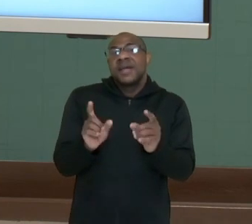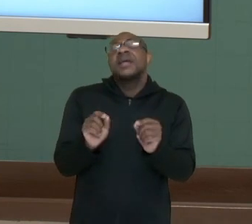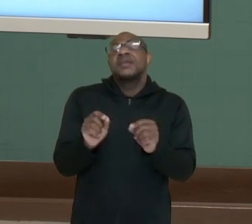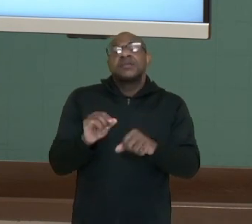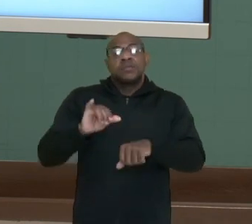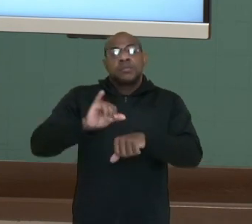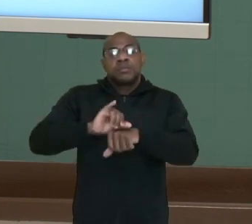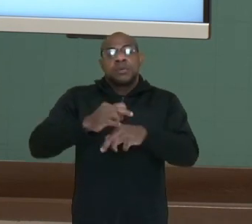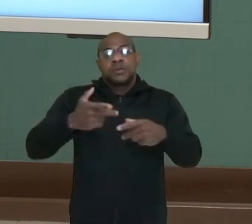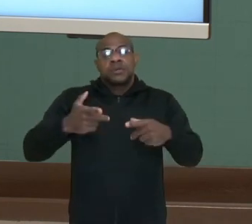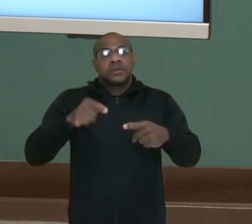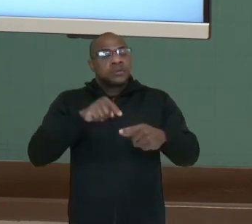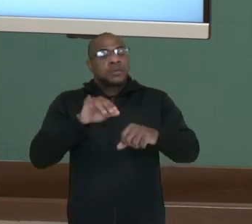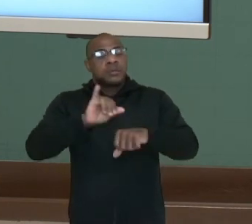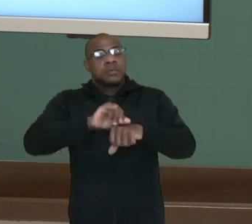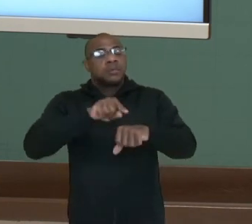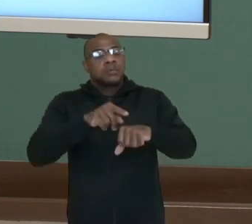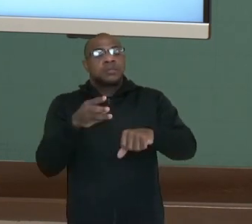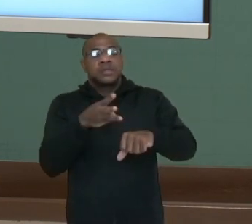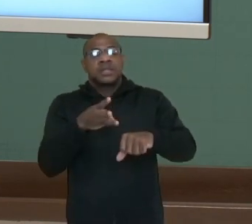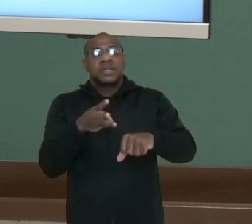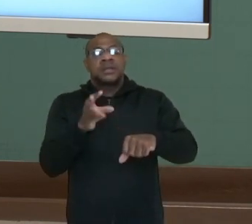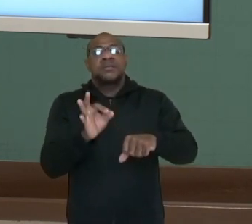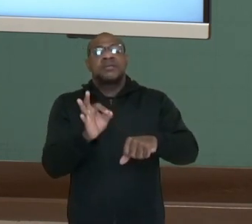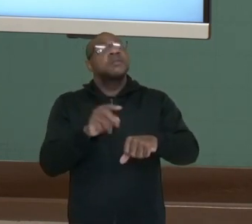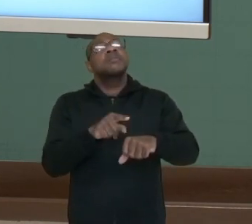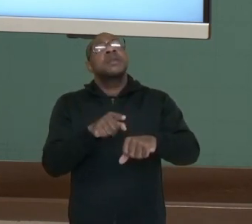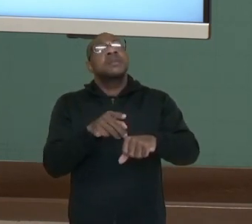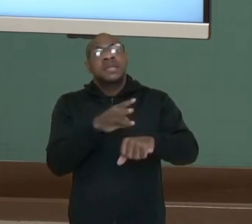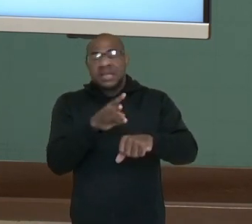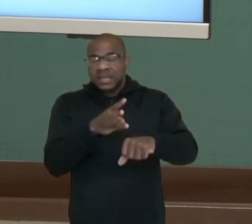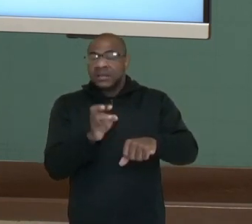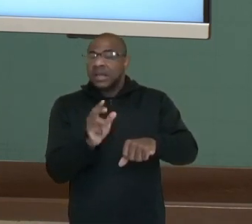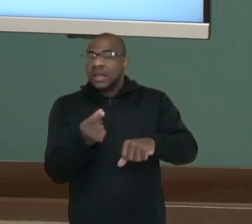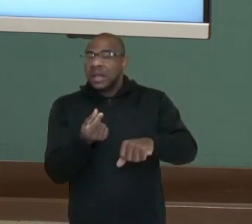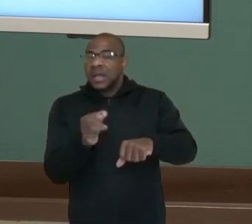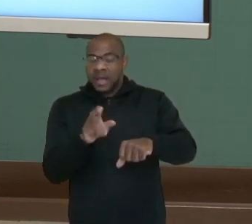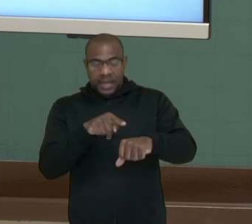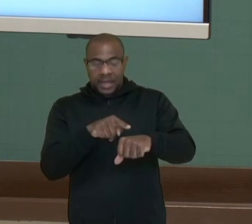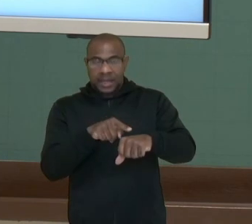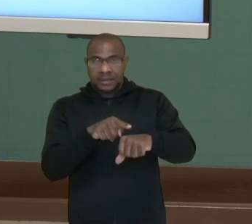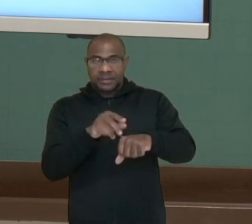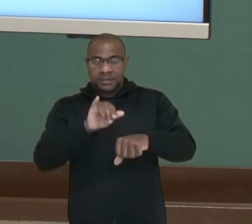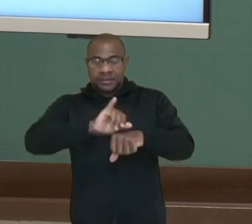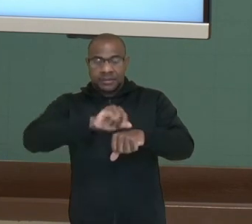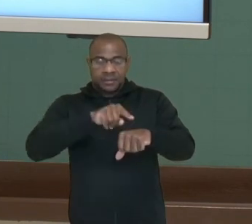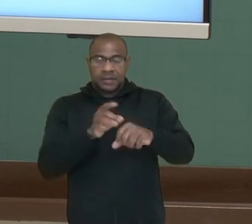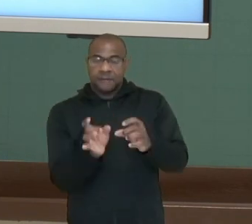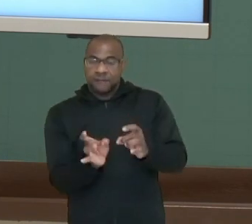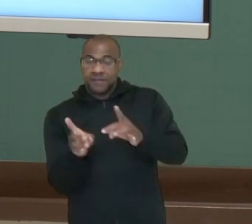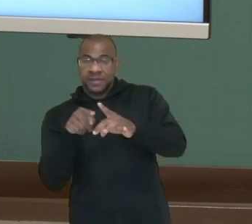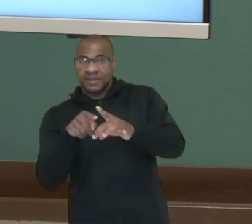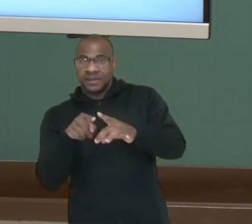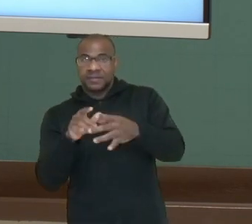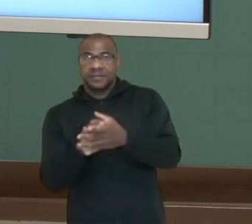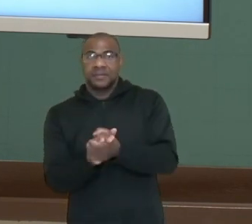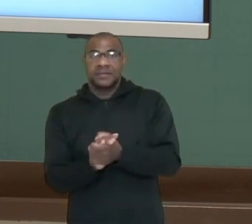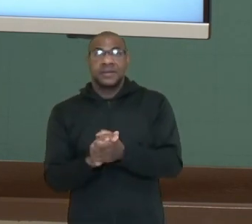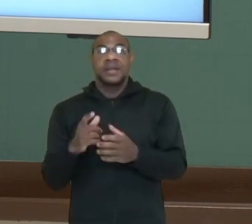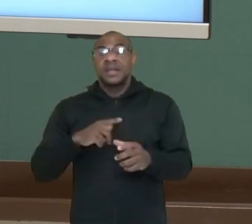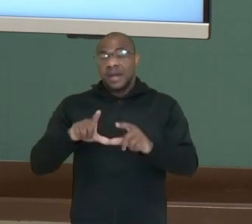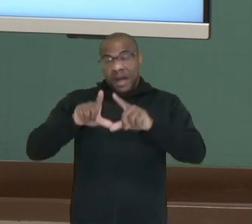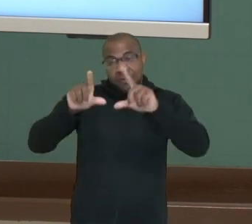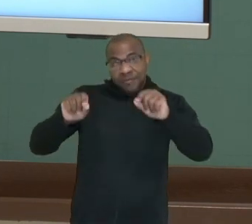por R$ 33? Temos que ver duas coisas aqui primeiro. O preço é 33. Coloquei naquela formulinha dada